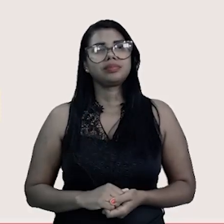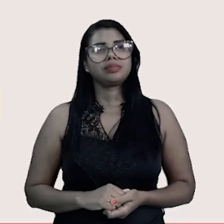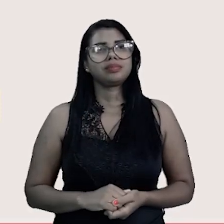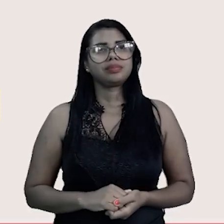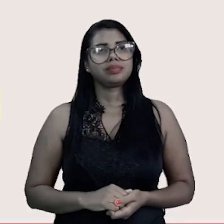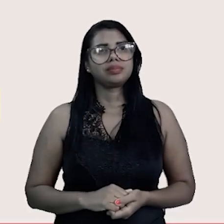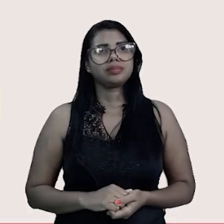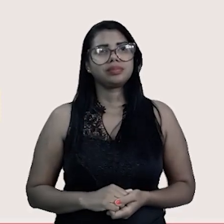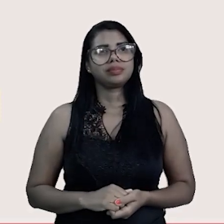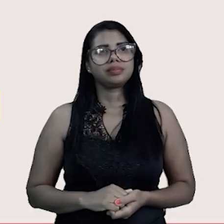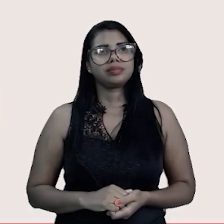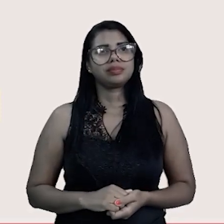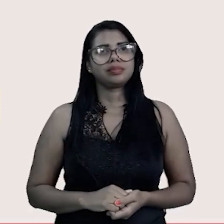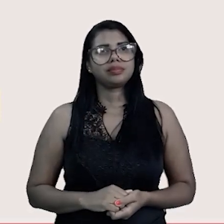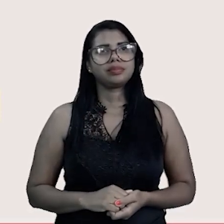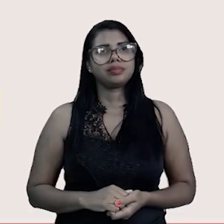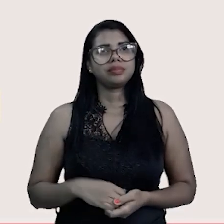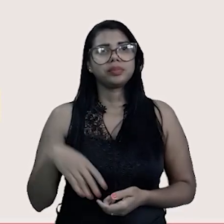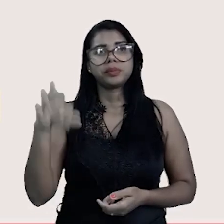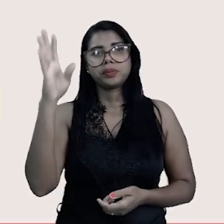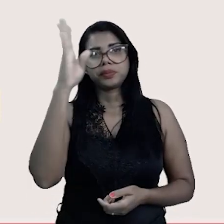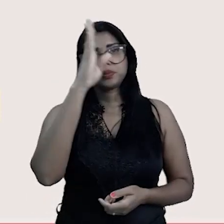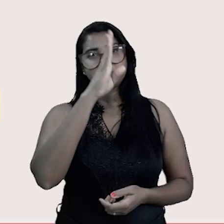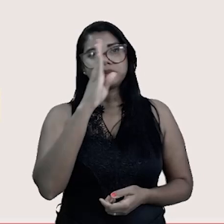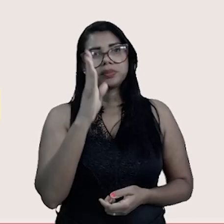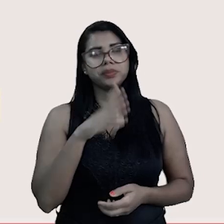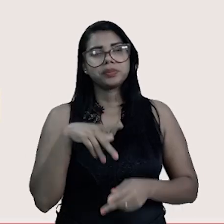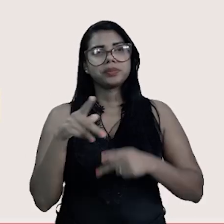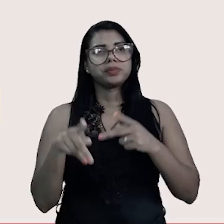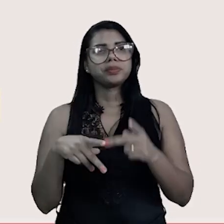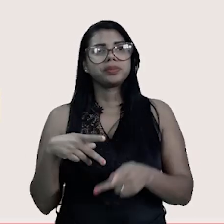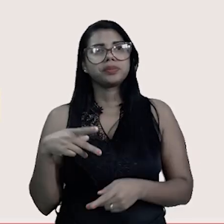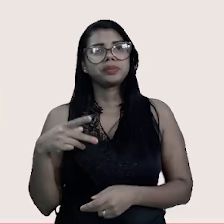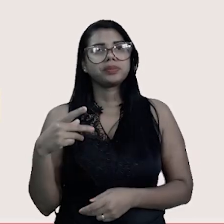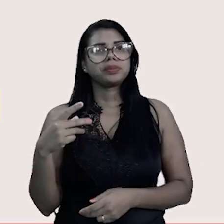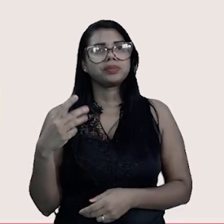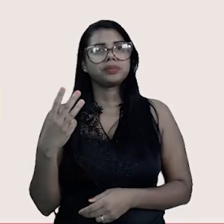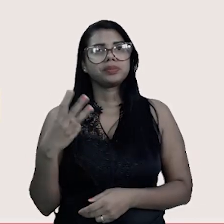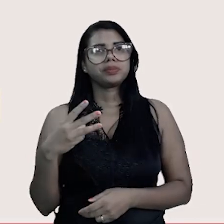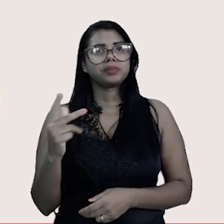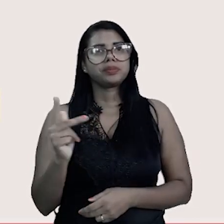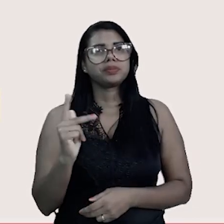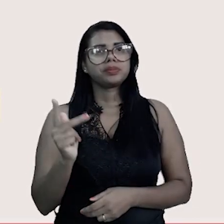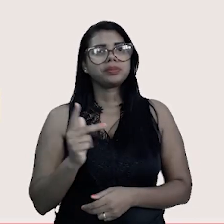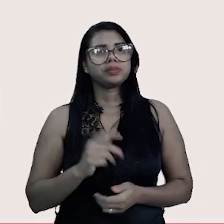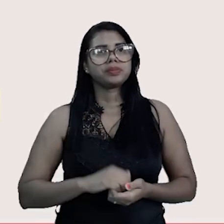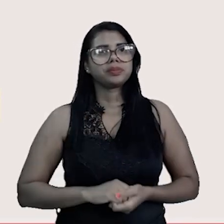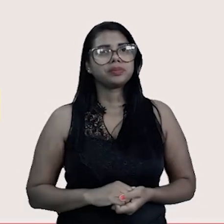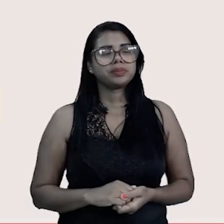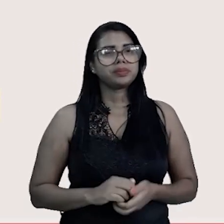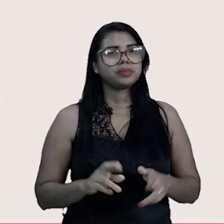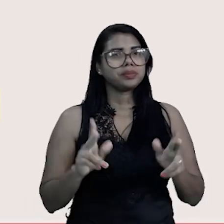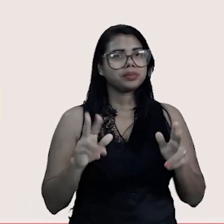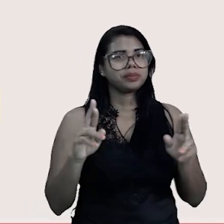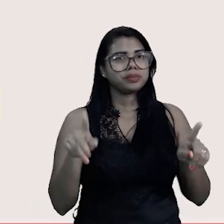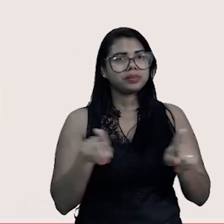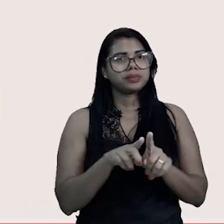os brasileiros, terceira pessoa. Veja que também há uma diferença aqui, não